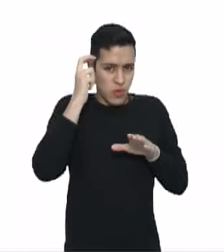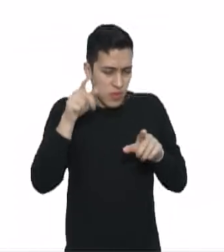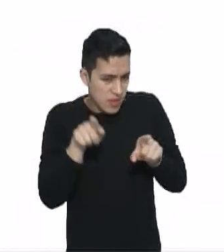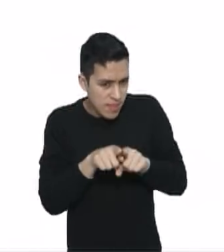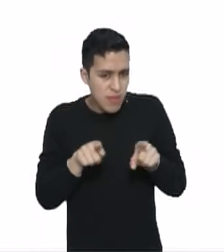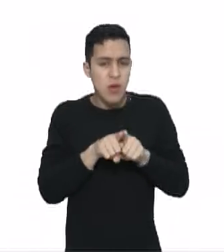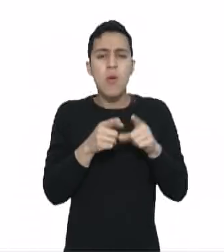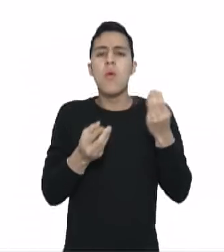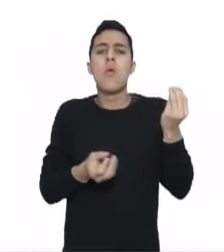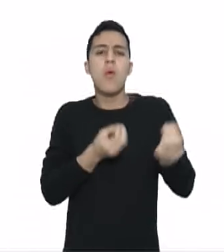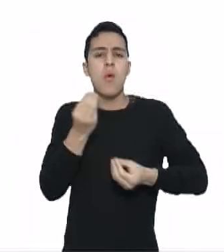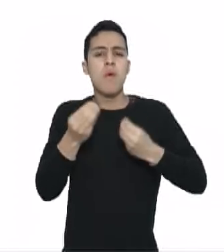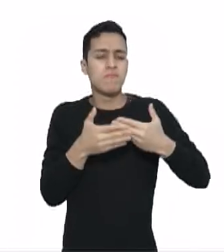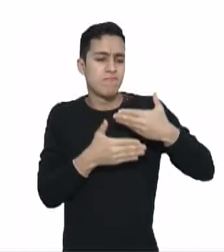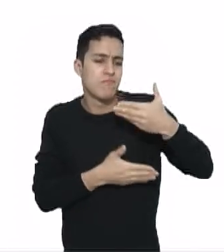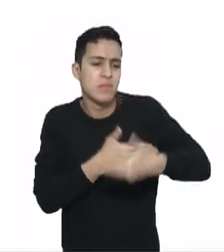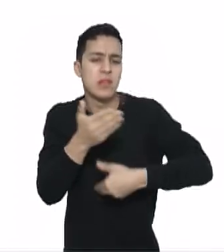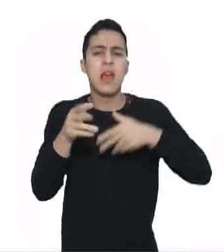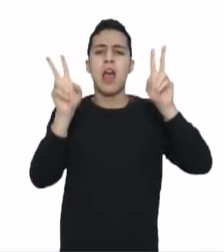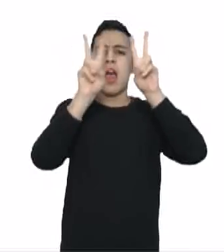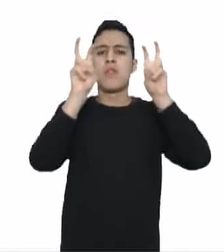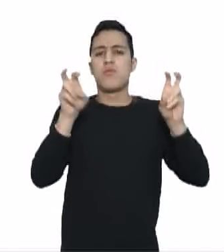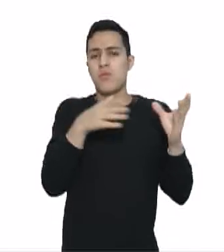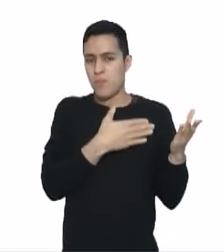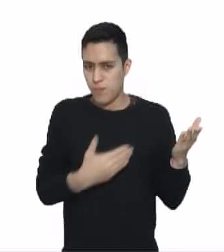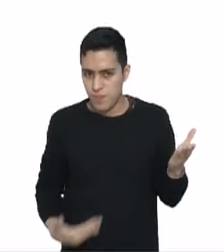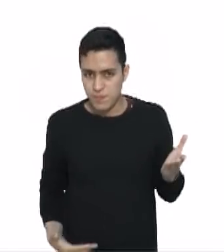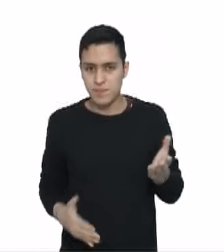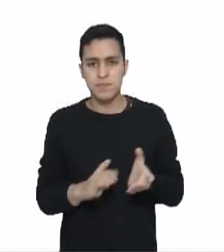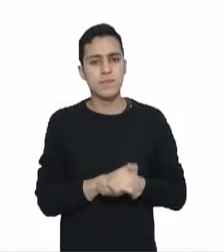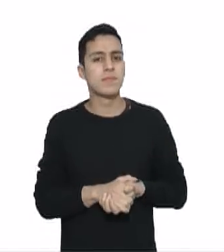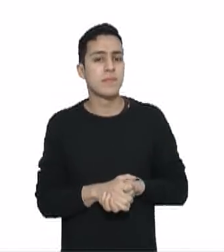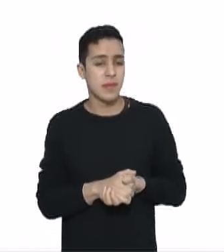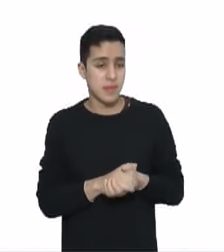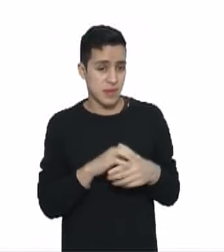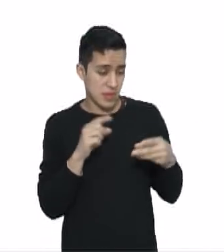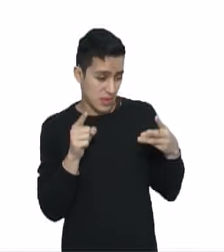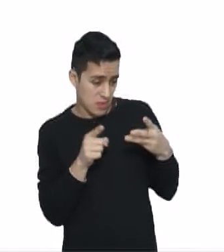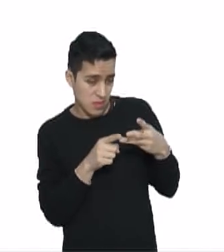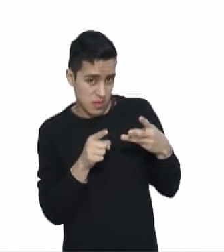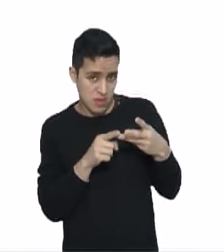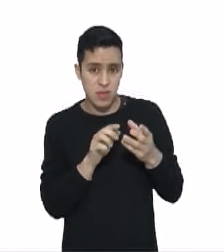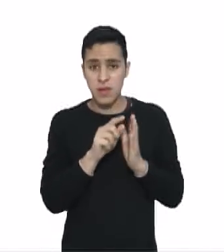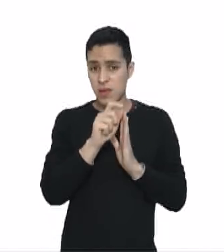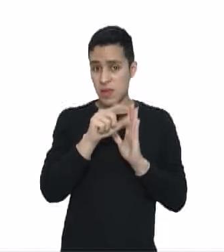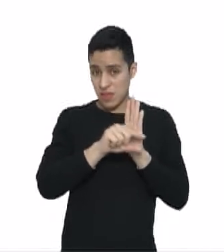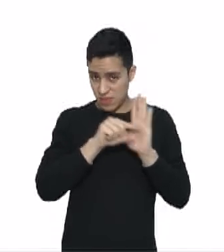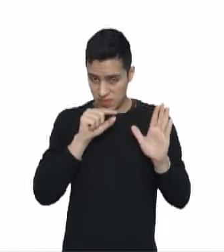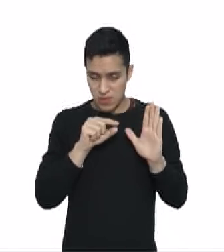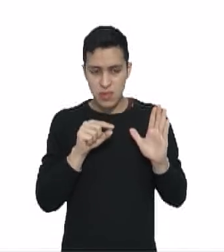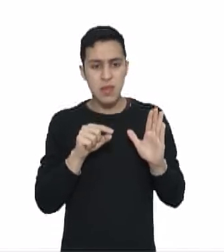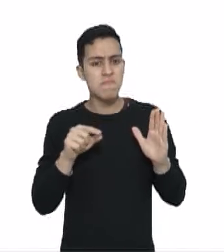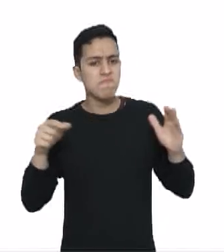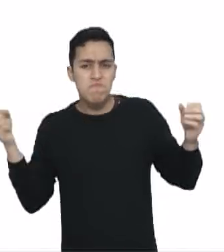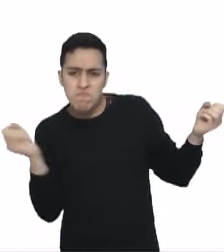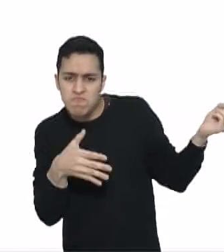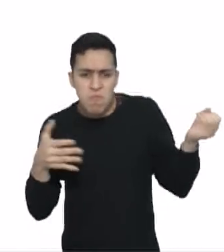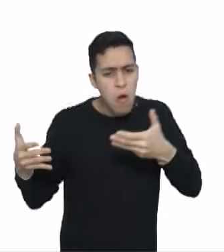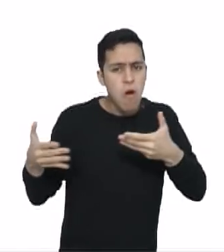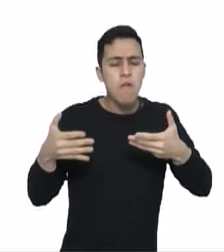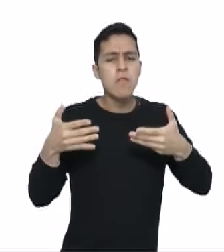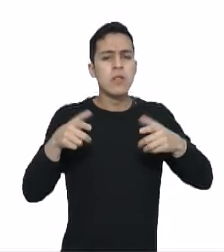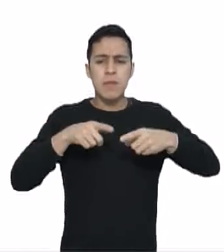e na condução dos assuntos públicos. Inciso 3º, da inovação e do fomento à